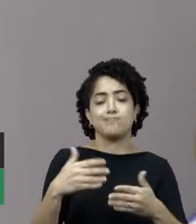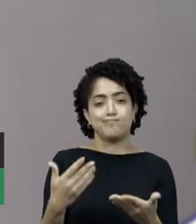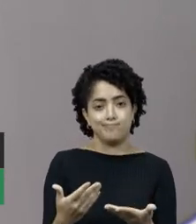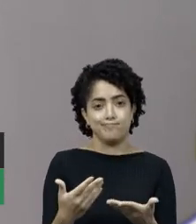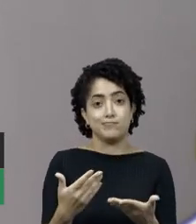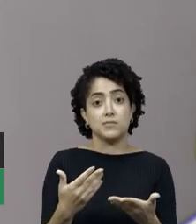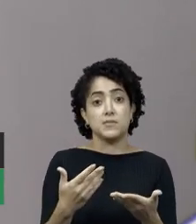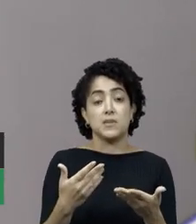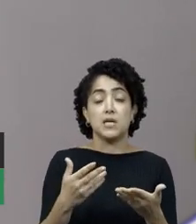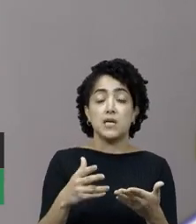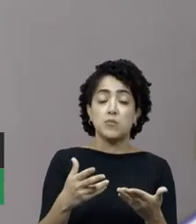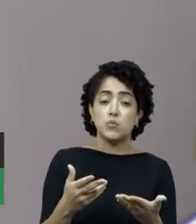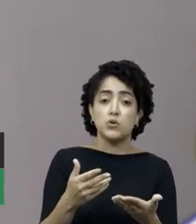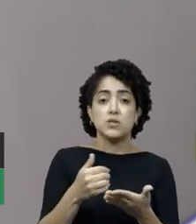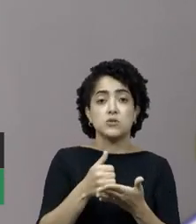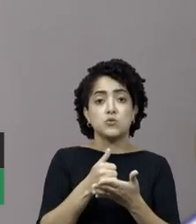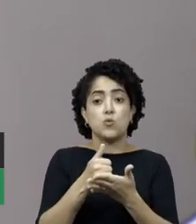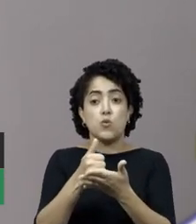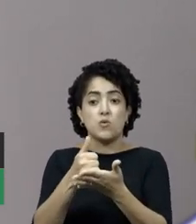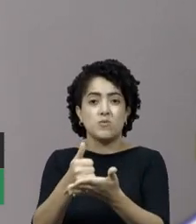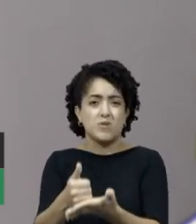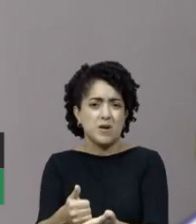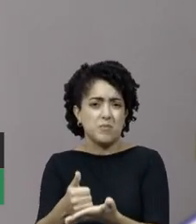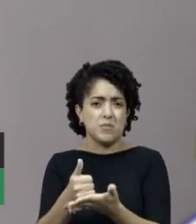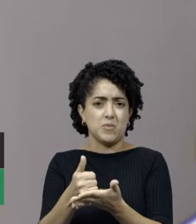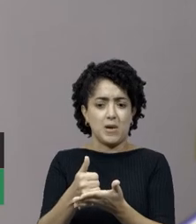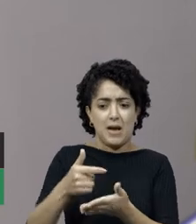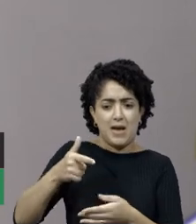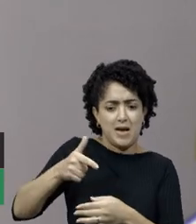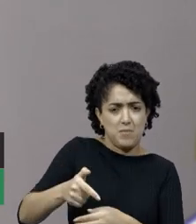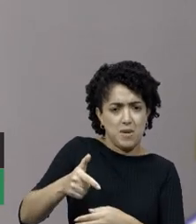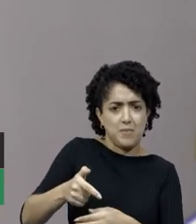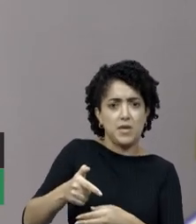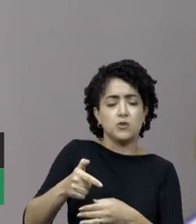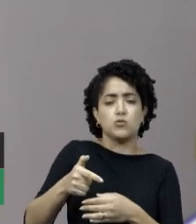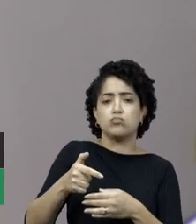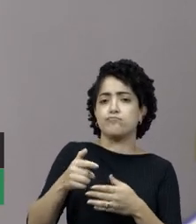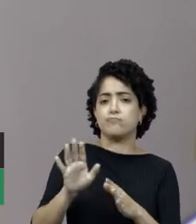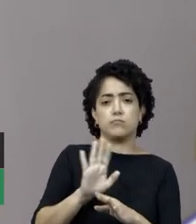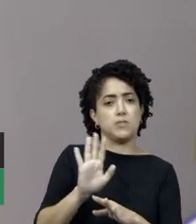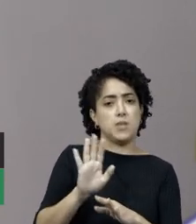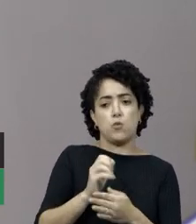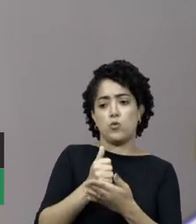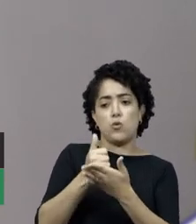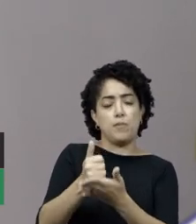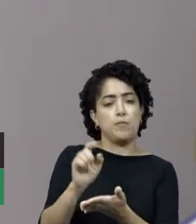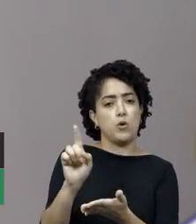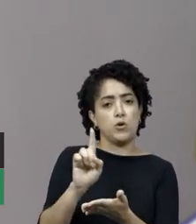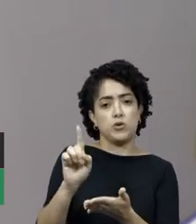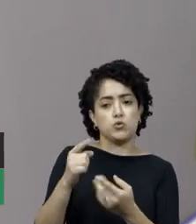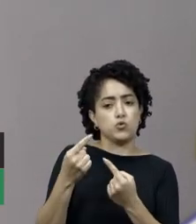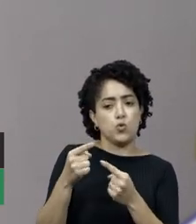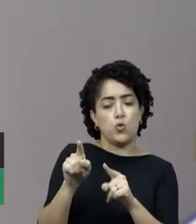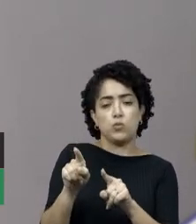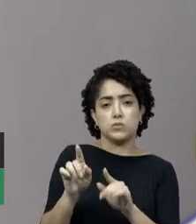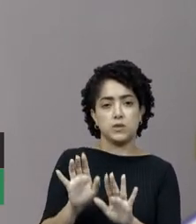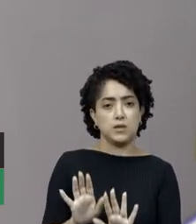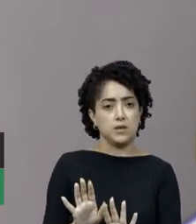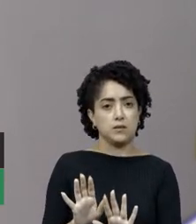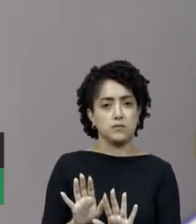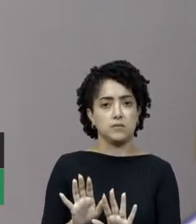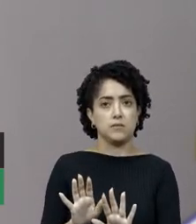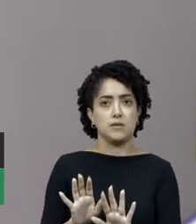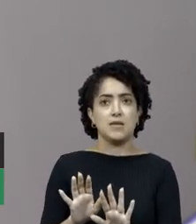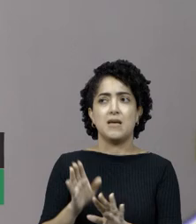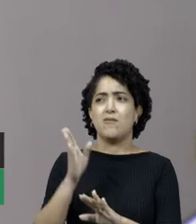Por isso que eu não apoio o armamento. Eu sou contra a questão da arminha lá, para querer ganhar uma